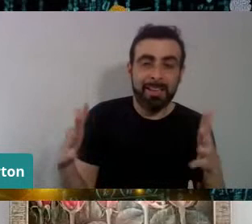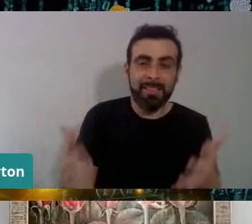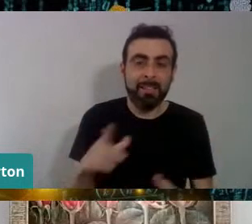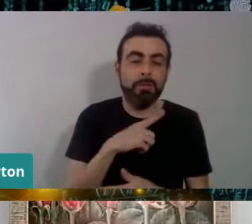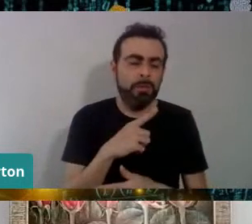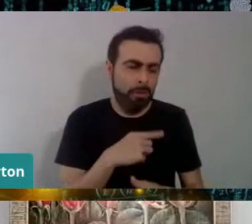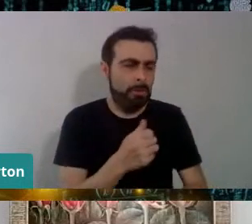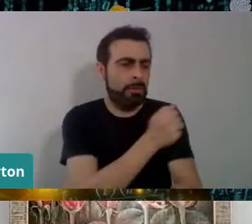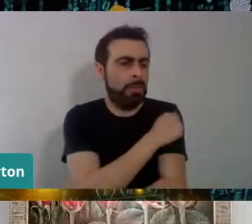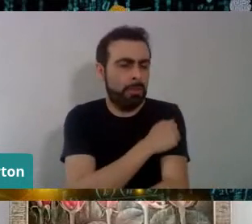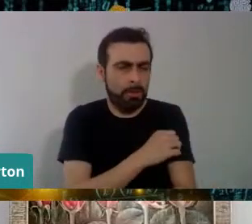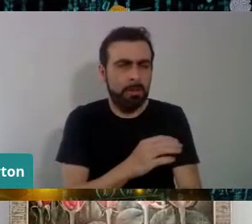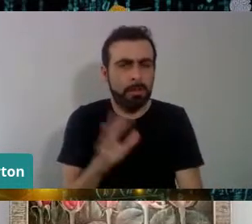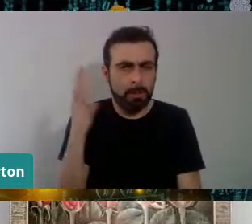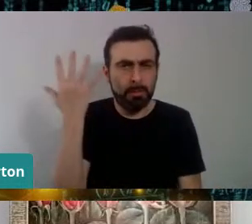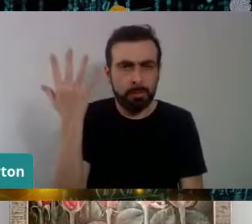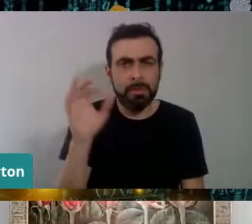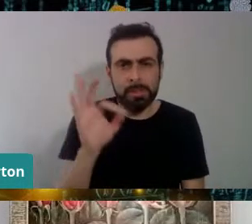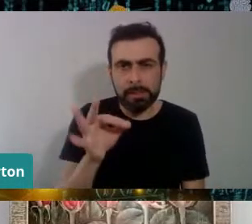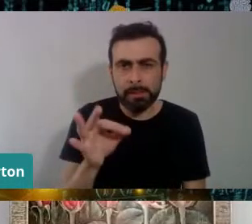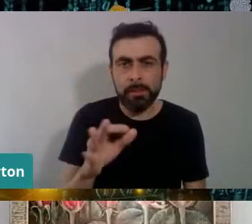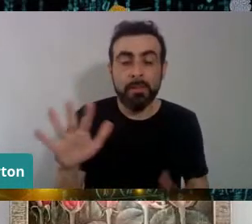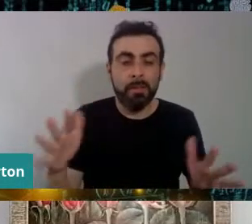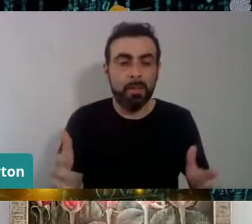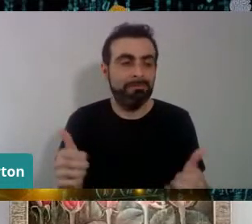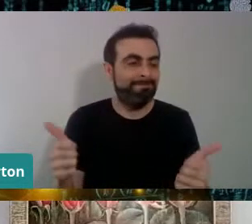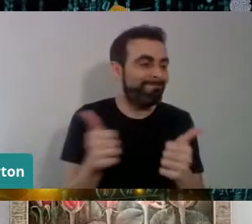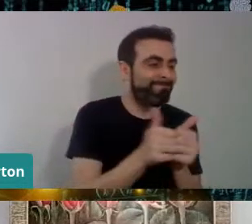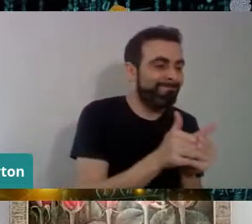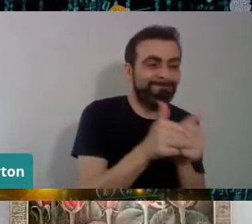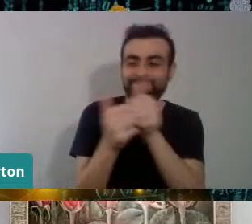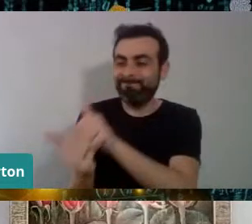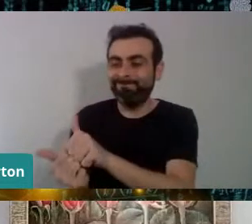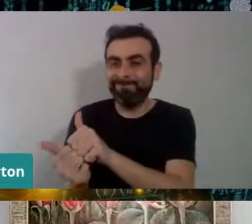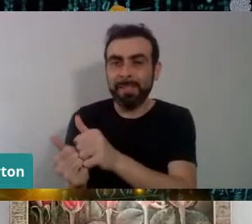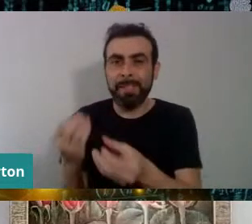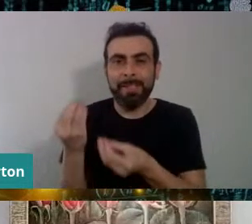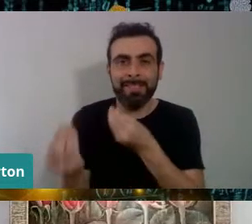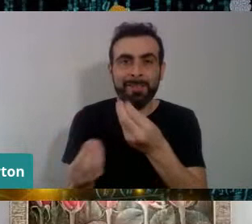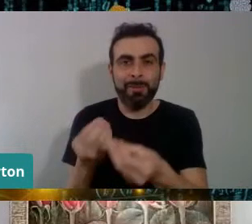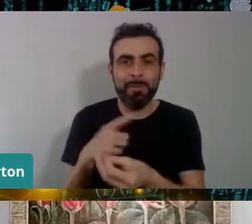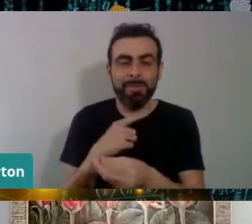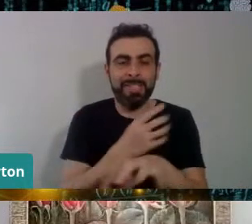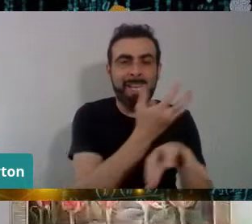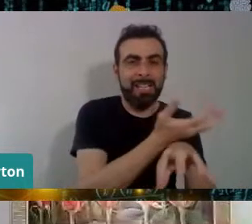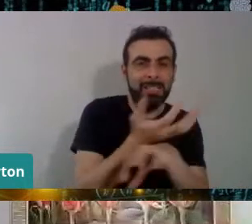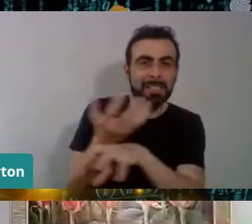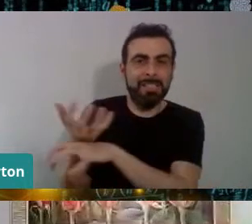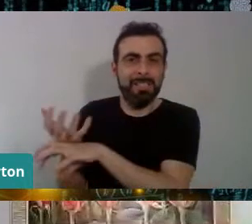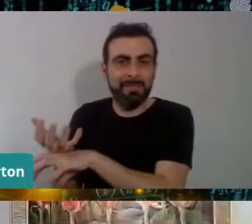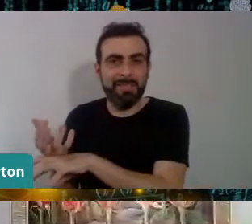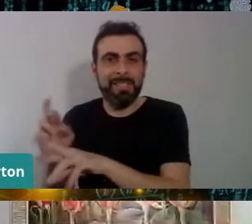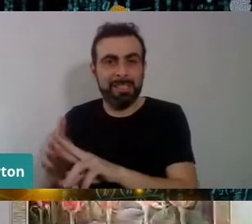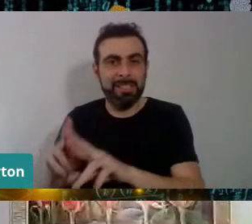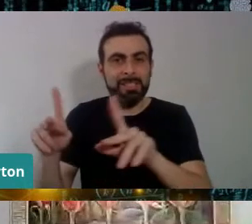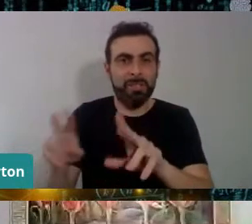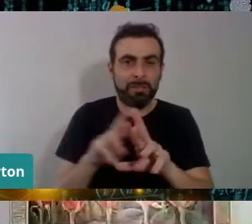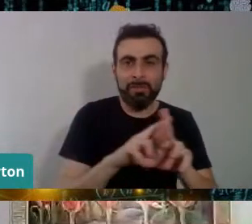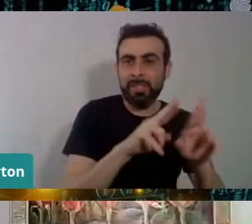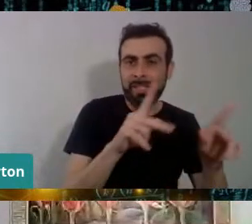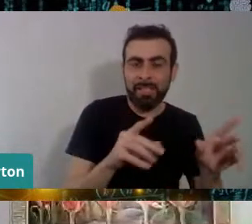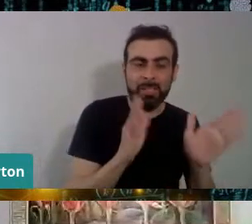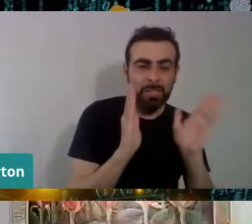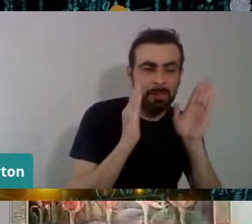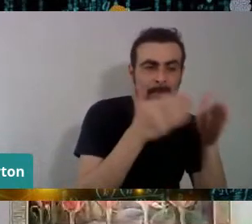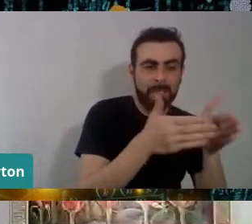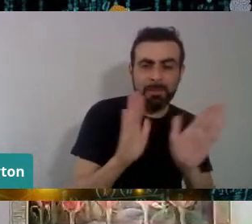tinha dificuldade também de acompanhar com mais, né, eficiência as aulas né, específicas de biologia,